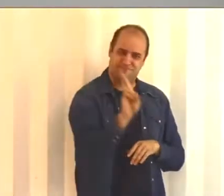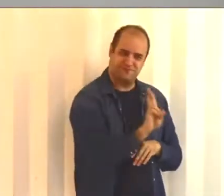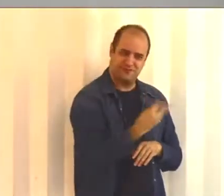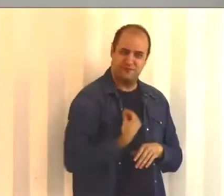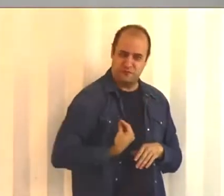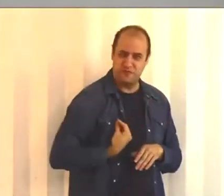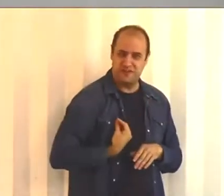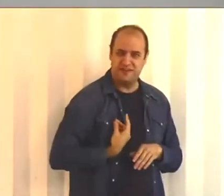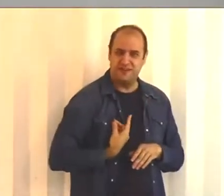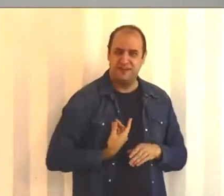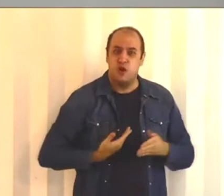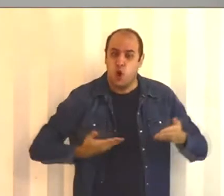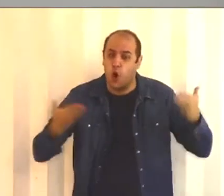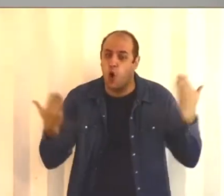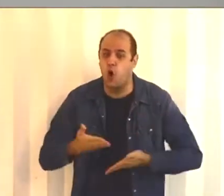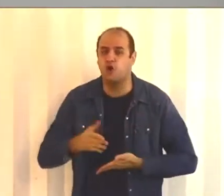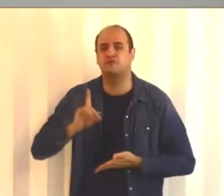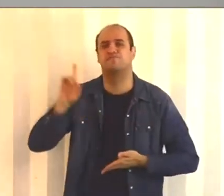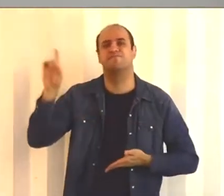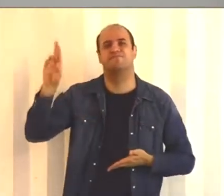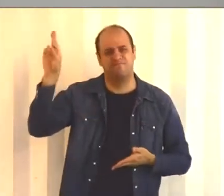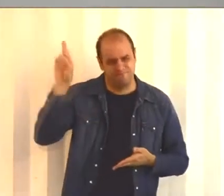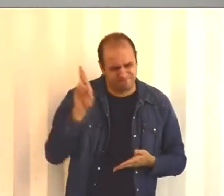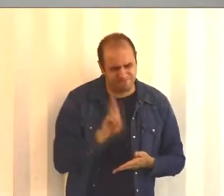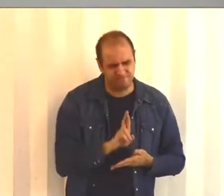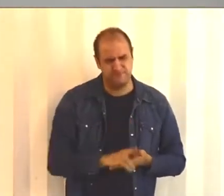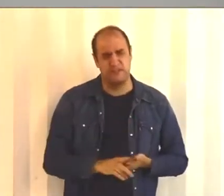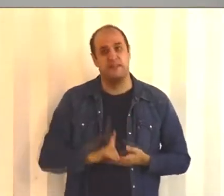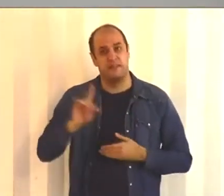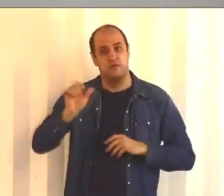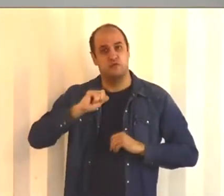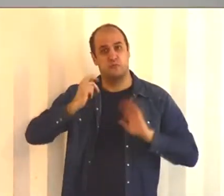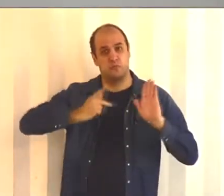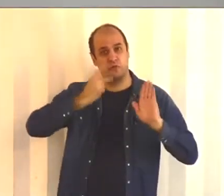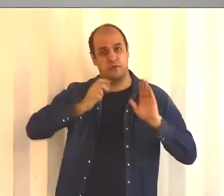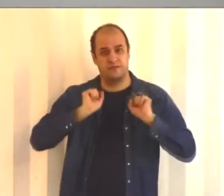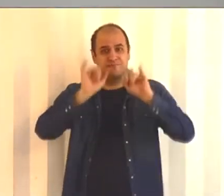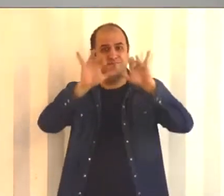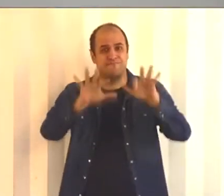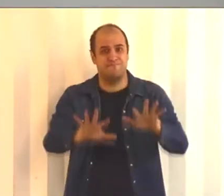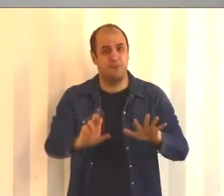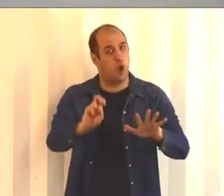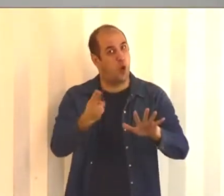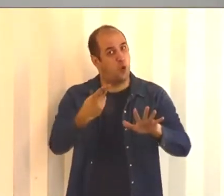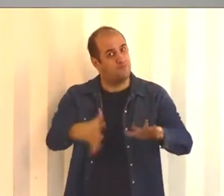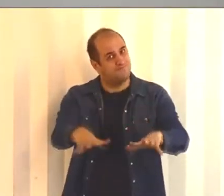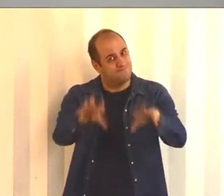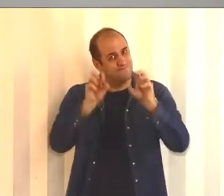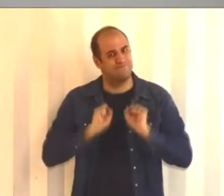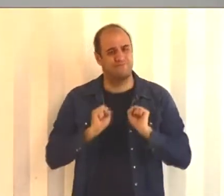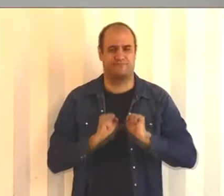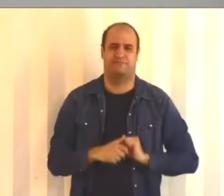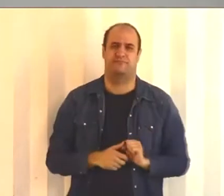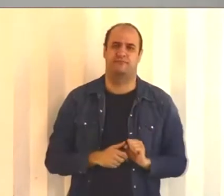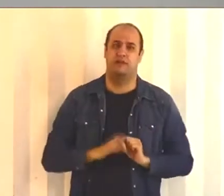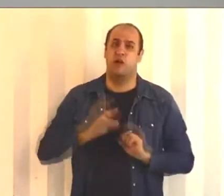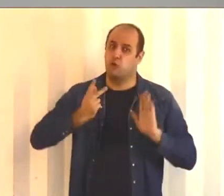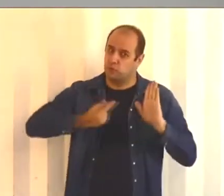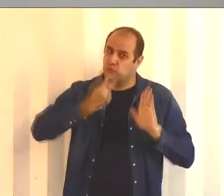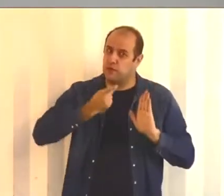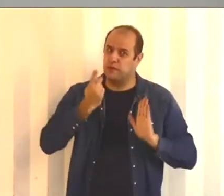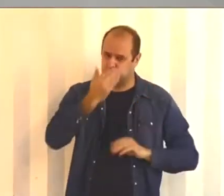promessas de Deus, é que Deus promete bênção e maldição. Então, se Deus promete a bênção: honra o teu pai e a tua mãe, e tudo te irá bem na